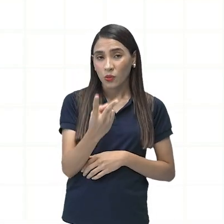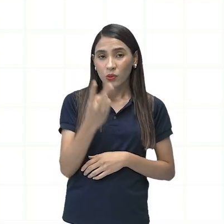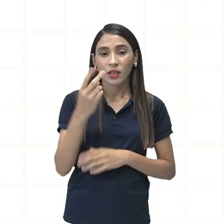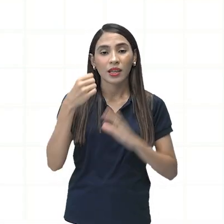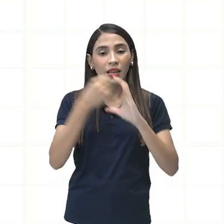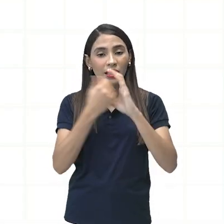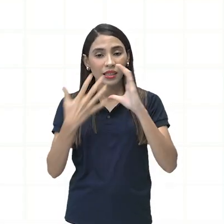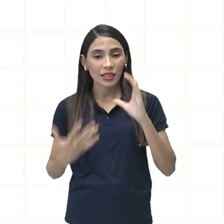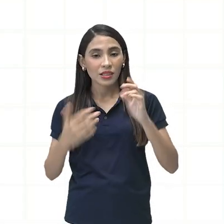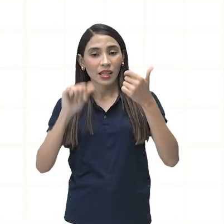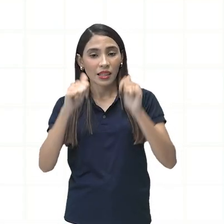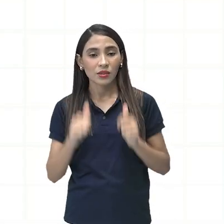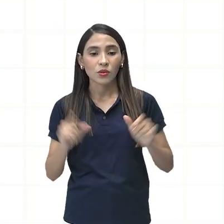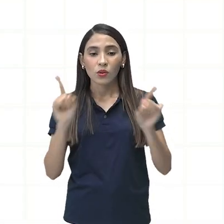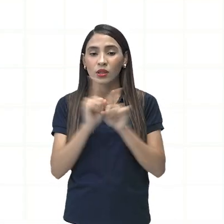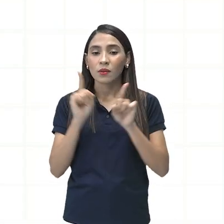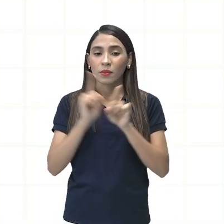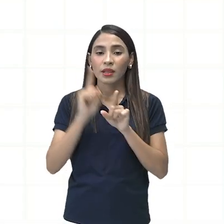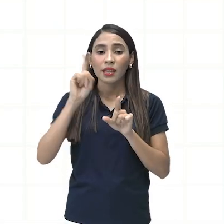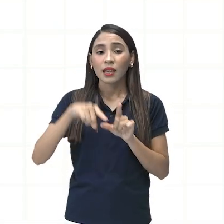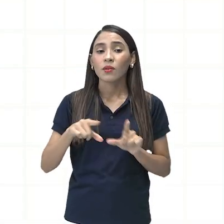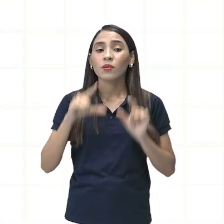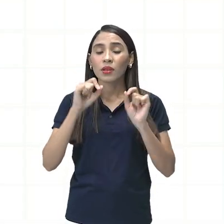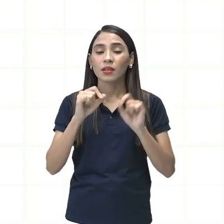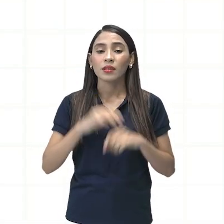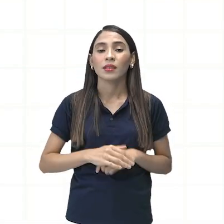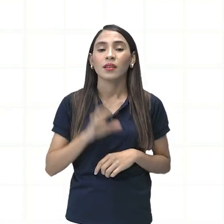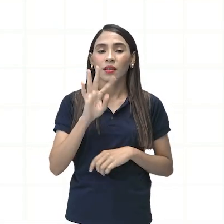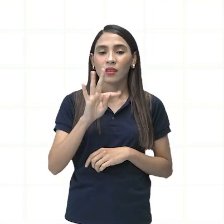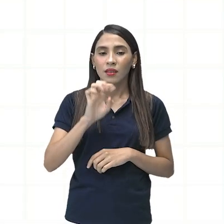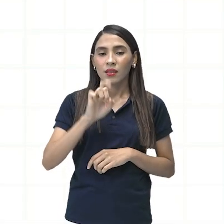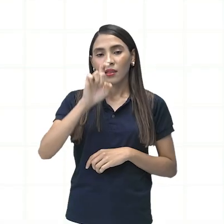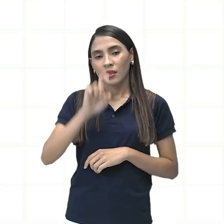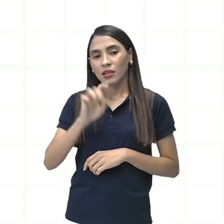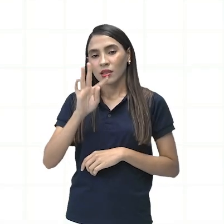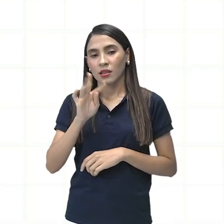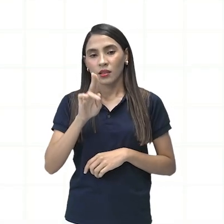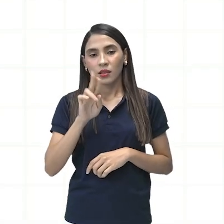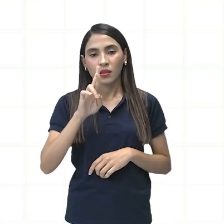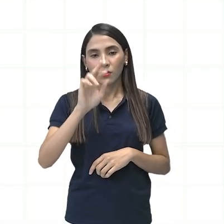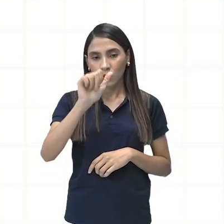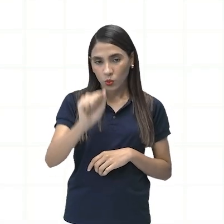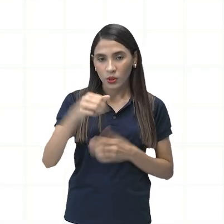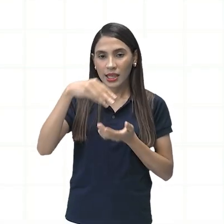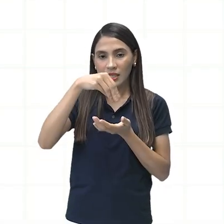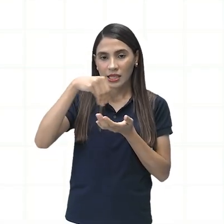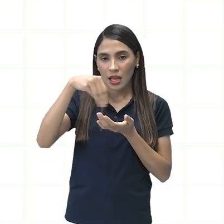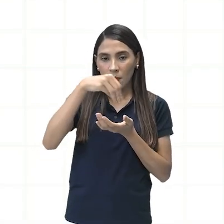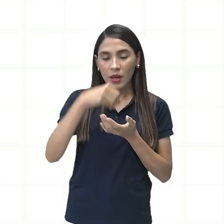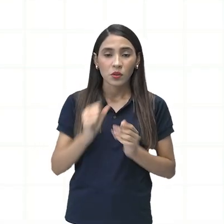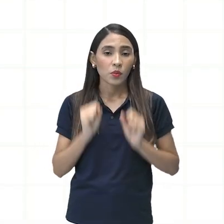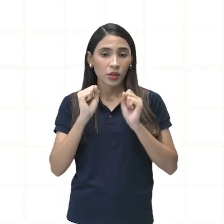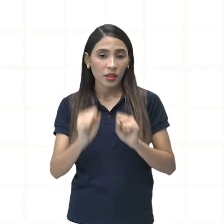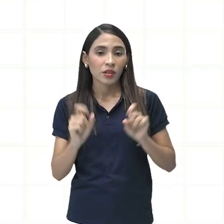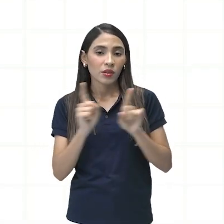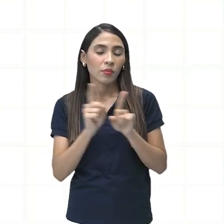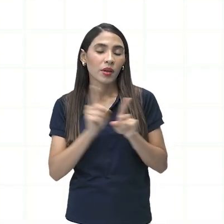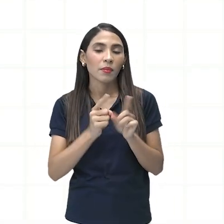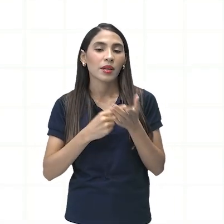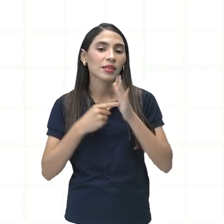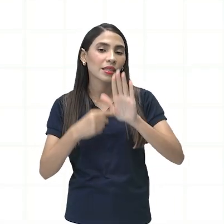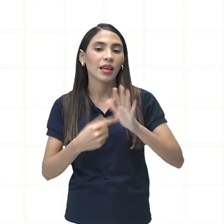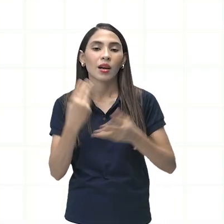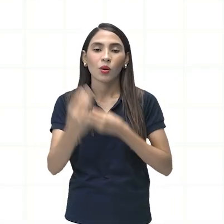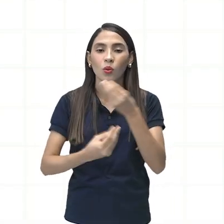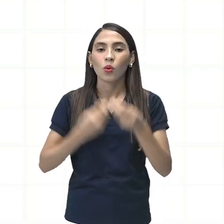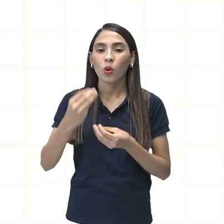analisou concomitantemente foi a textura da semente. Essa textura, ela poderia se apresentar